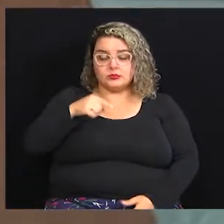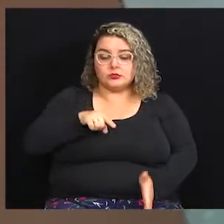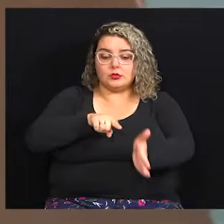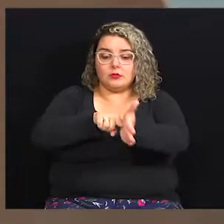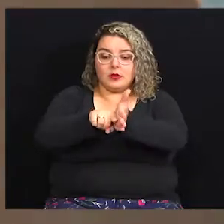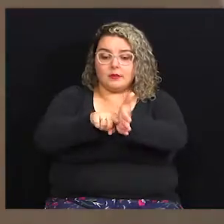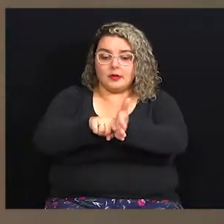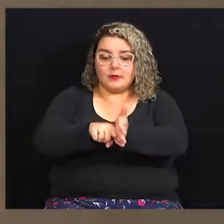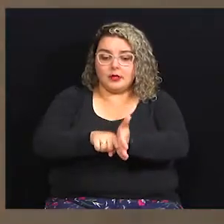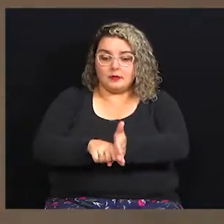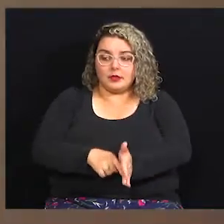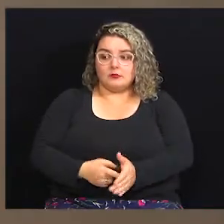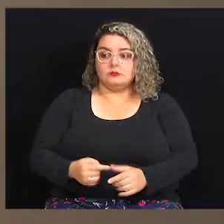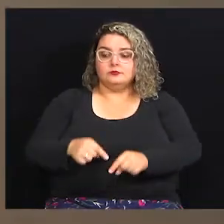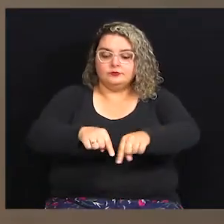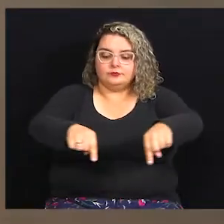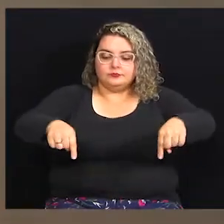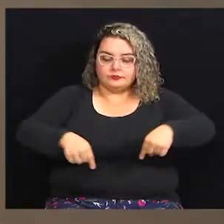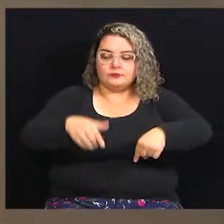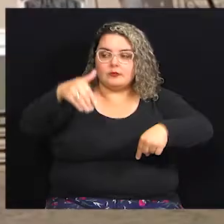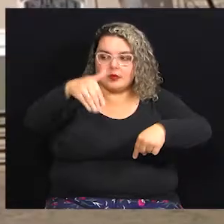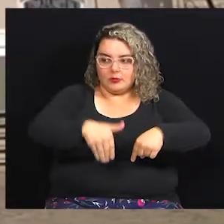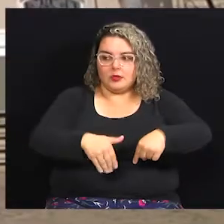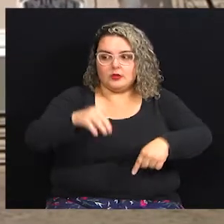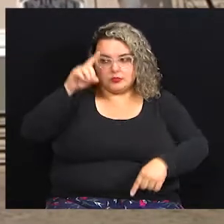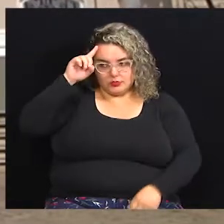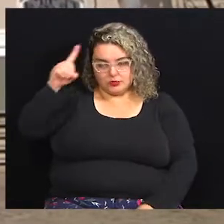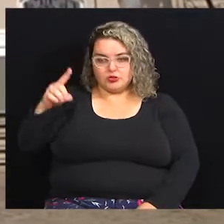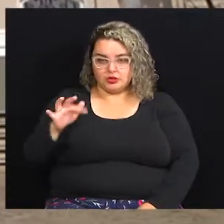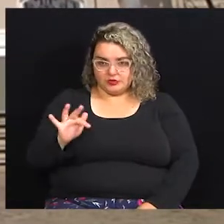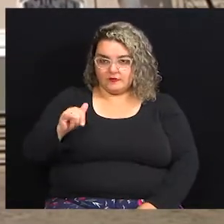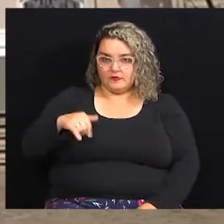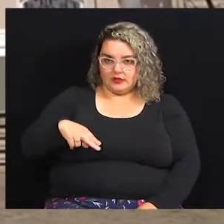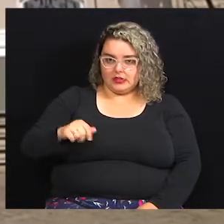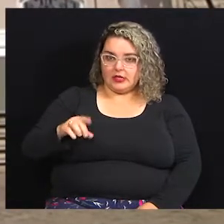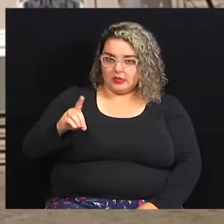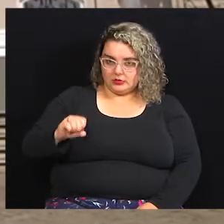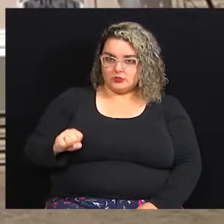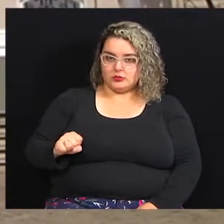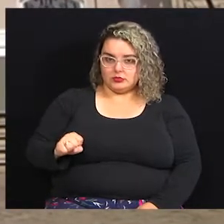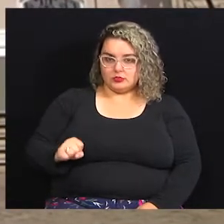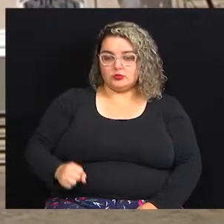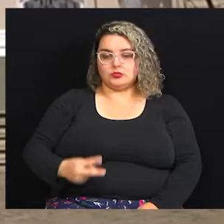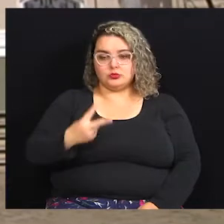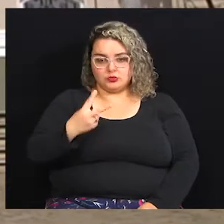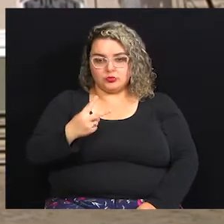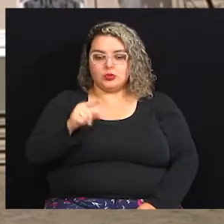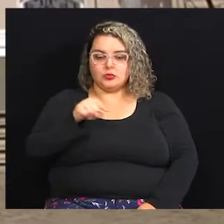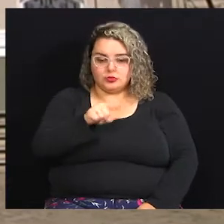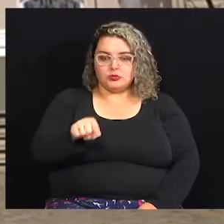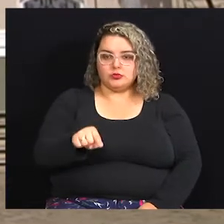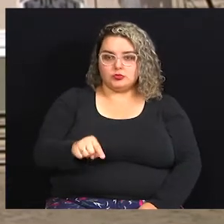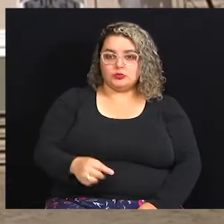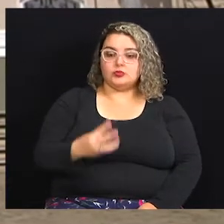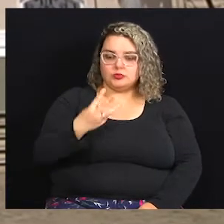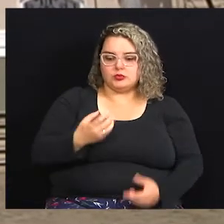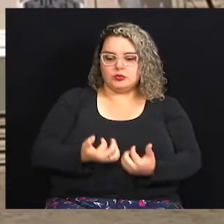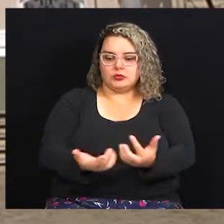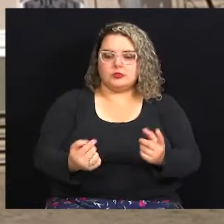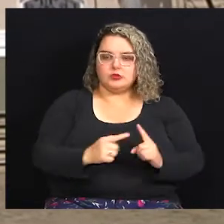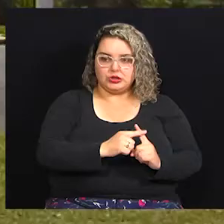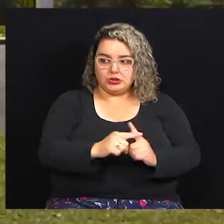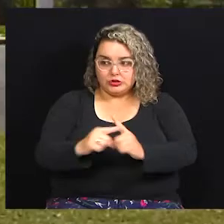meio de questionar e o a ser depositado em urnas no Dia de Finados 2 de novembro nos três cemitérios municipais